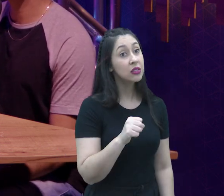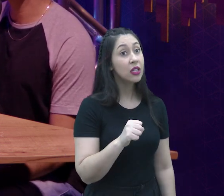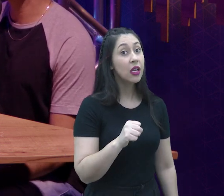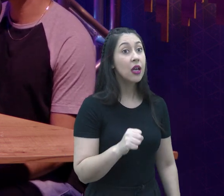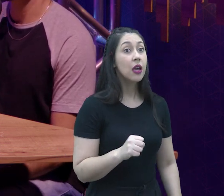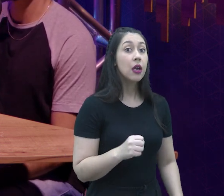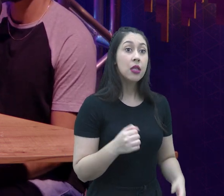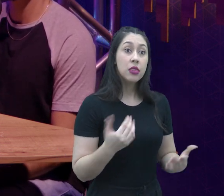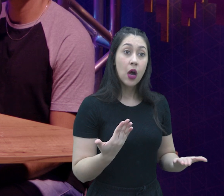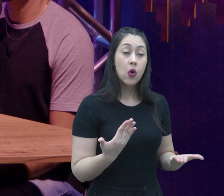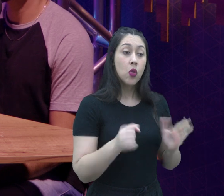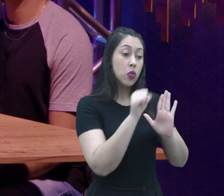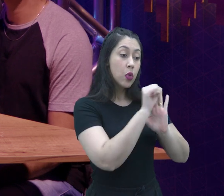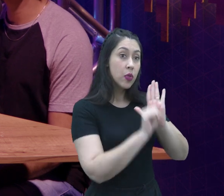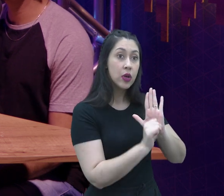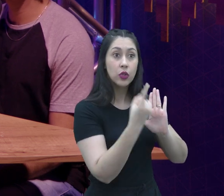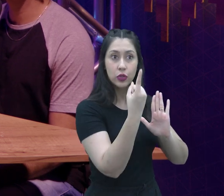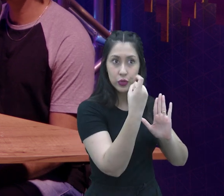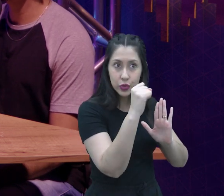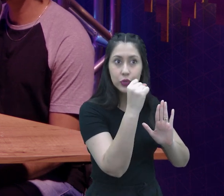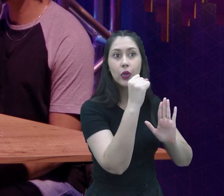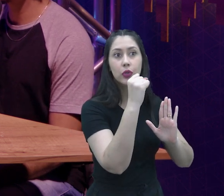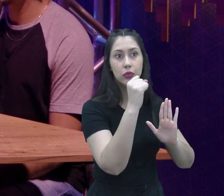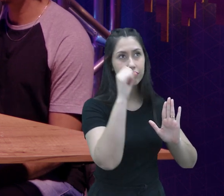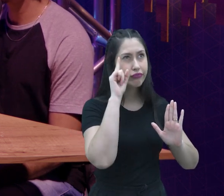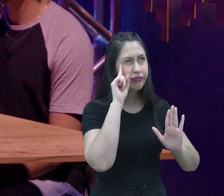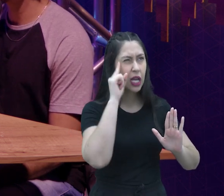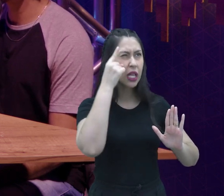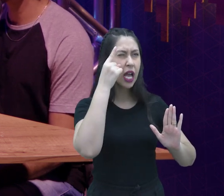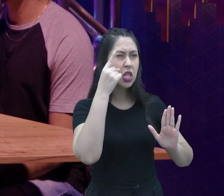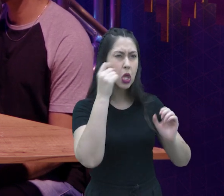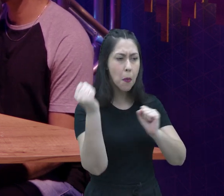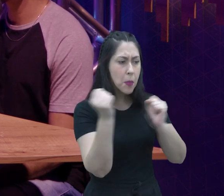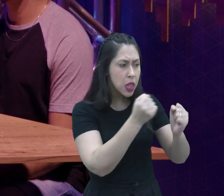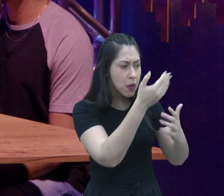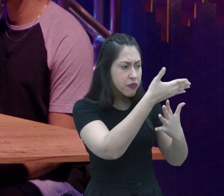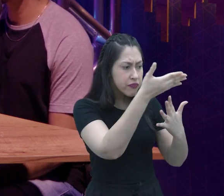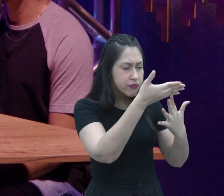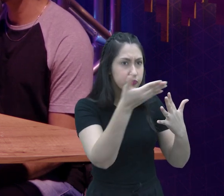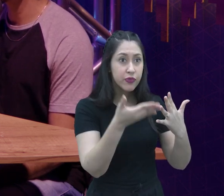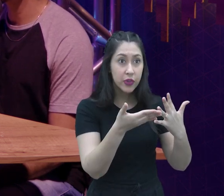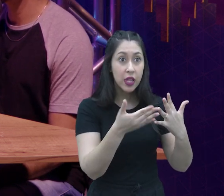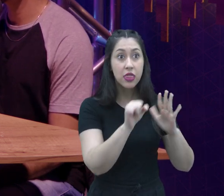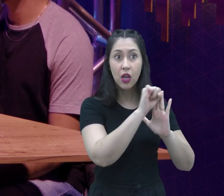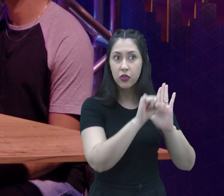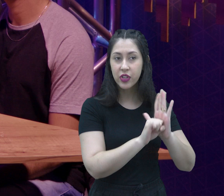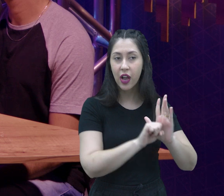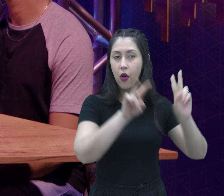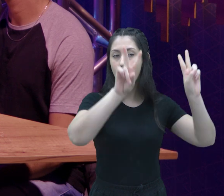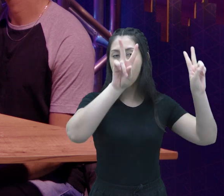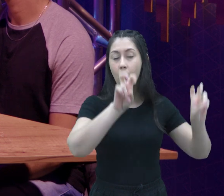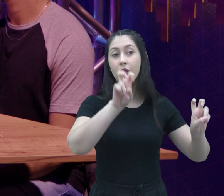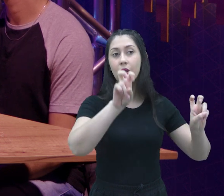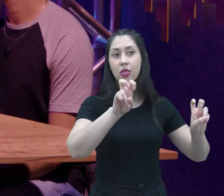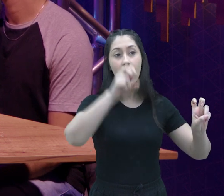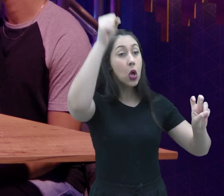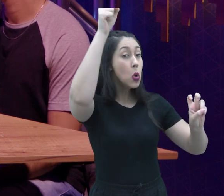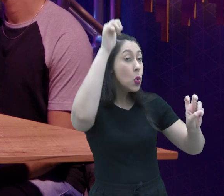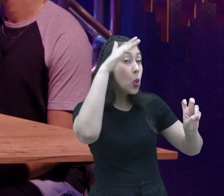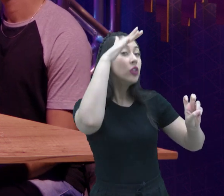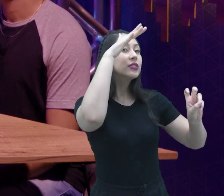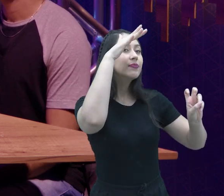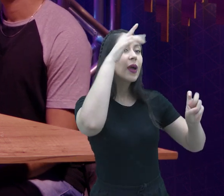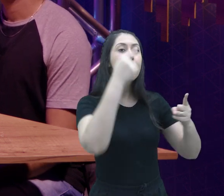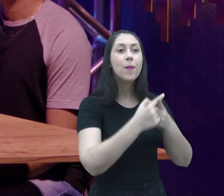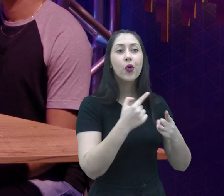da divisão se consolidou no século XVIII, que ficou conhecido, então, né, como século das luzes, por conta do contexto de questionamento que